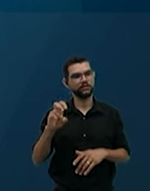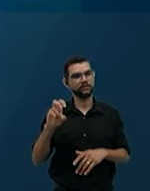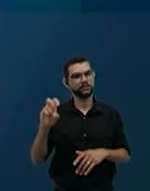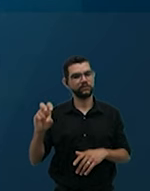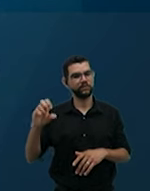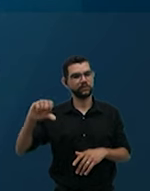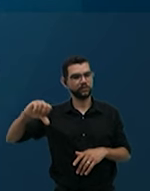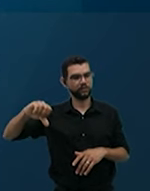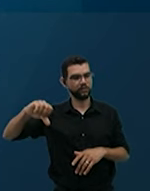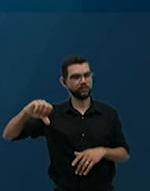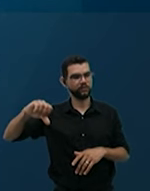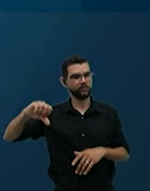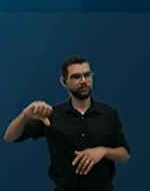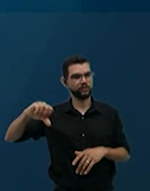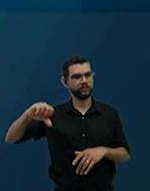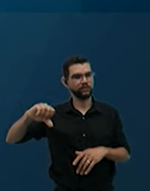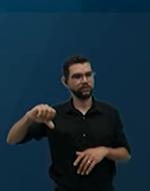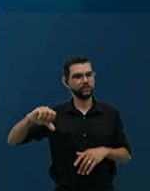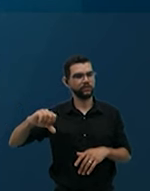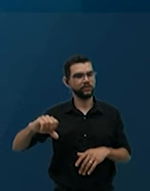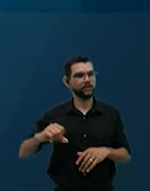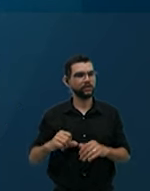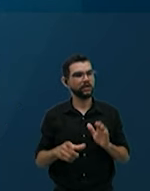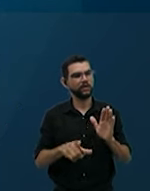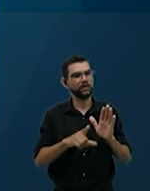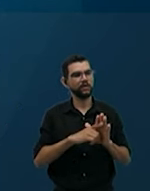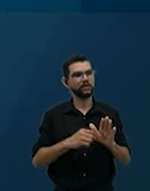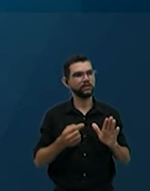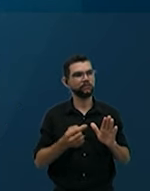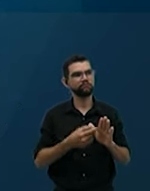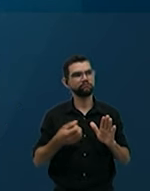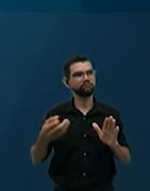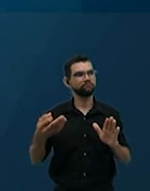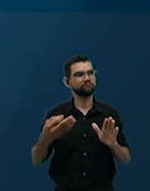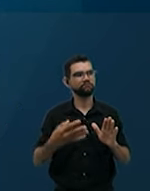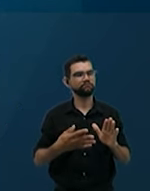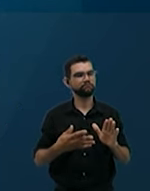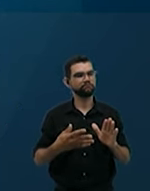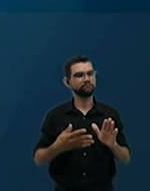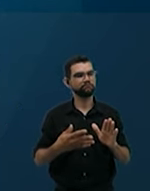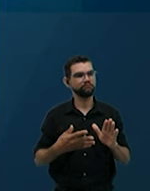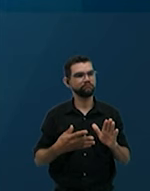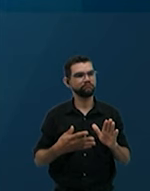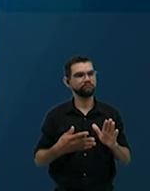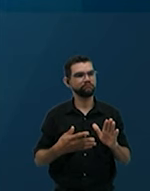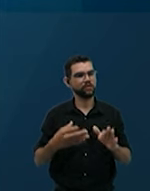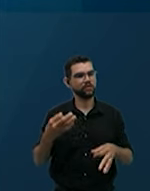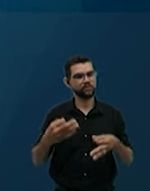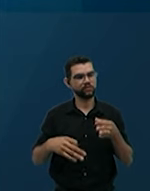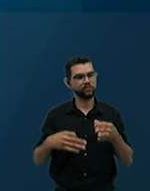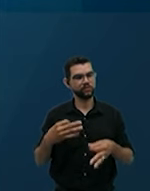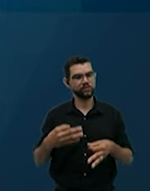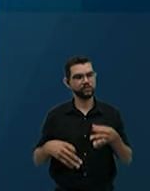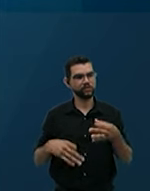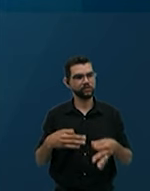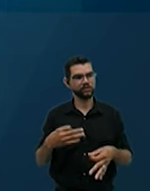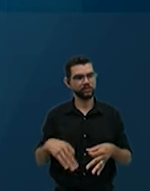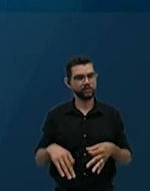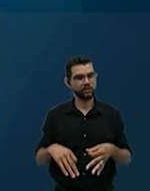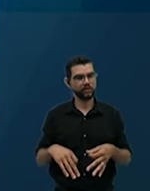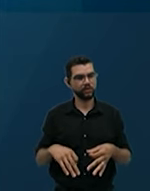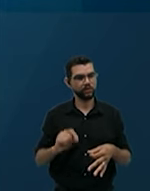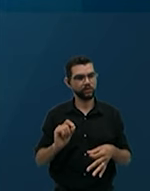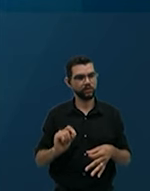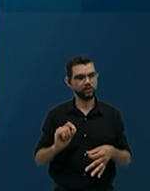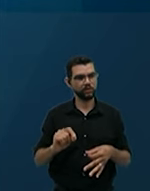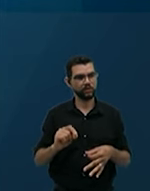aquilo que ela quis colocar no mundo jurídico ao nível de benefício para esses detentores de